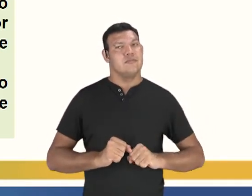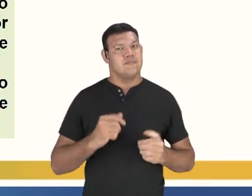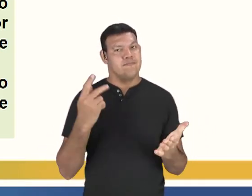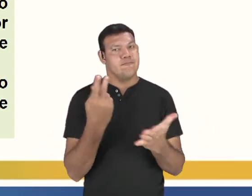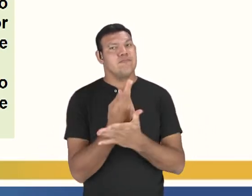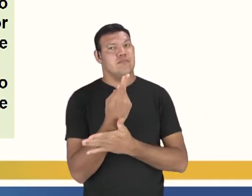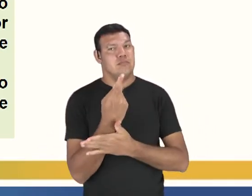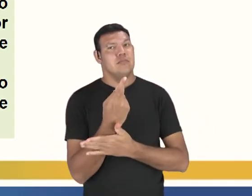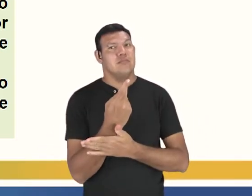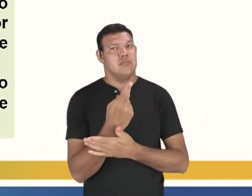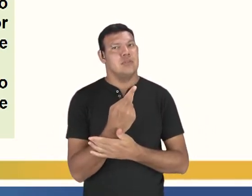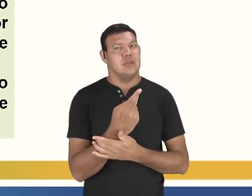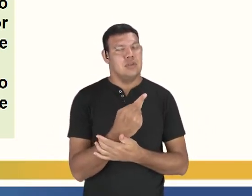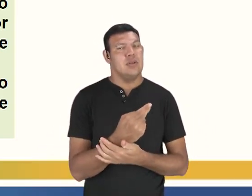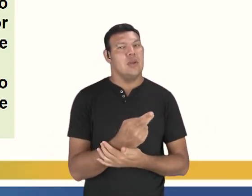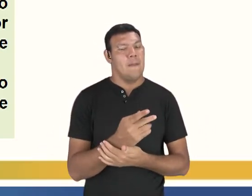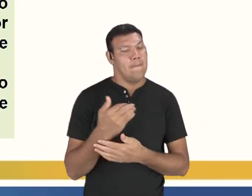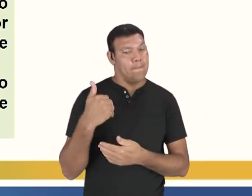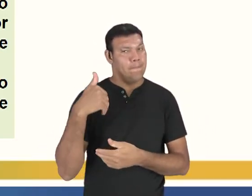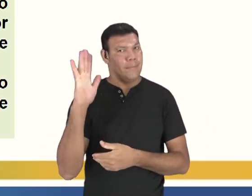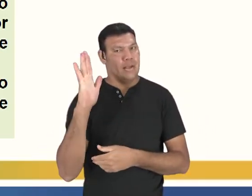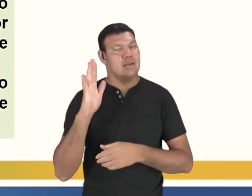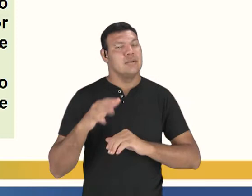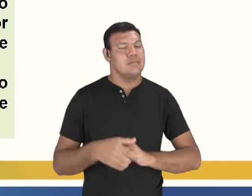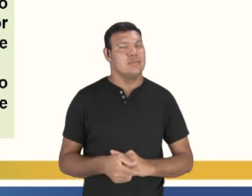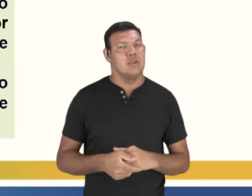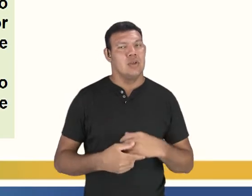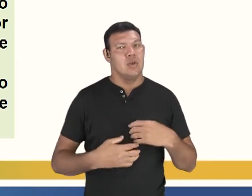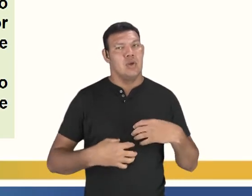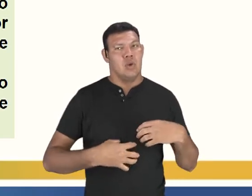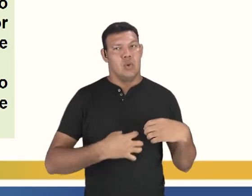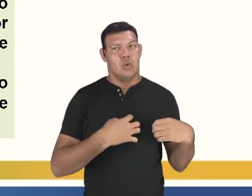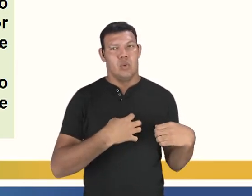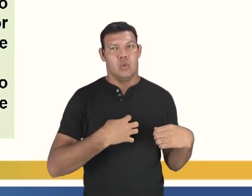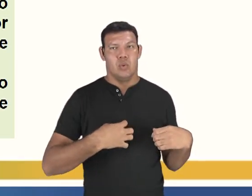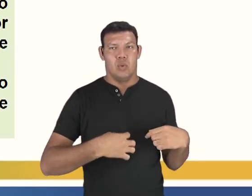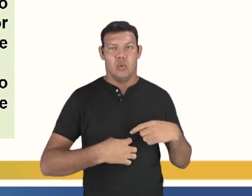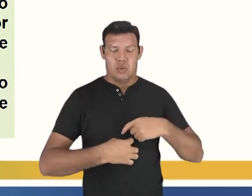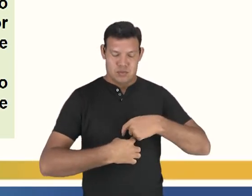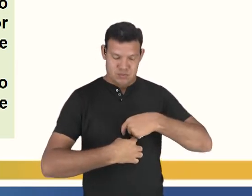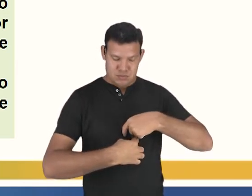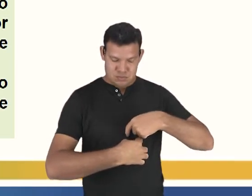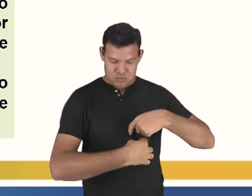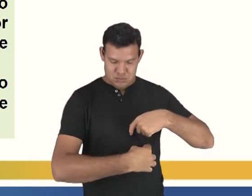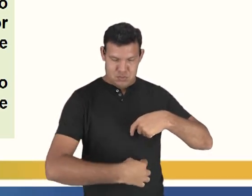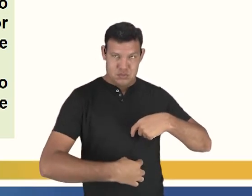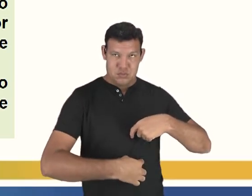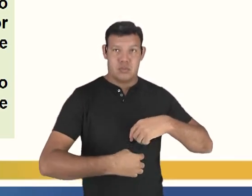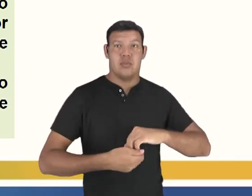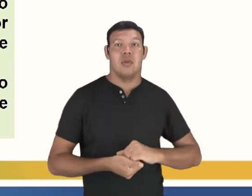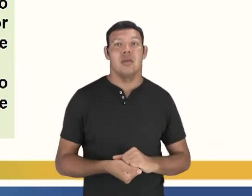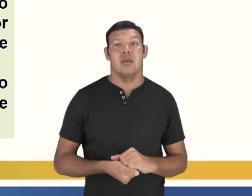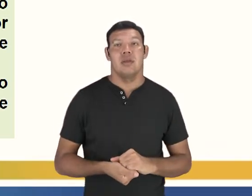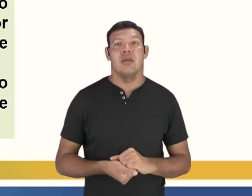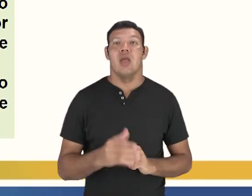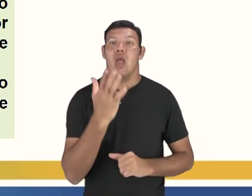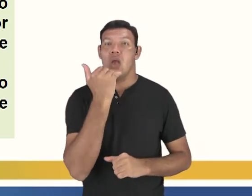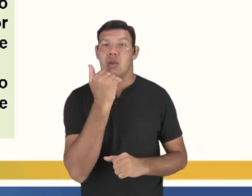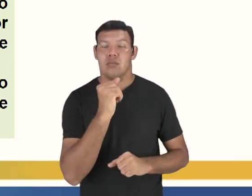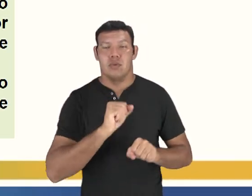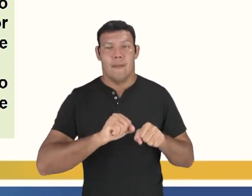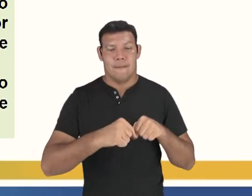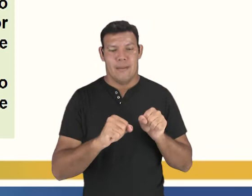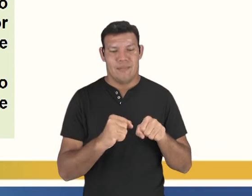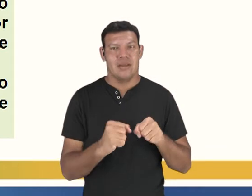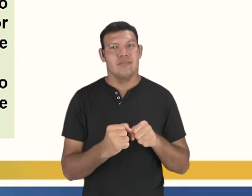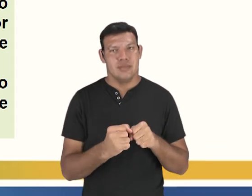acontecem em maior escala, tá? Então, lá no estômago, que é essa porção dilatada, né, do sistema digestivo, o alimento triturado